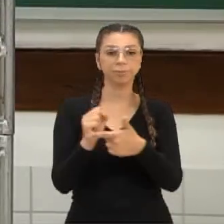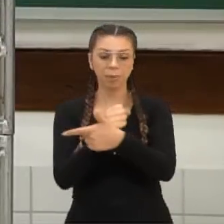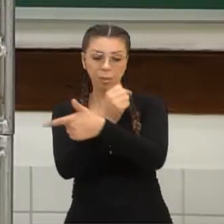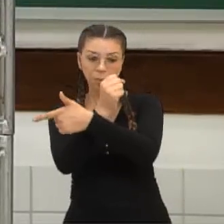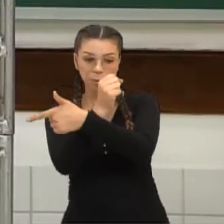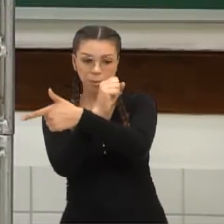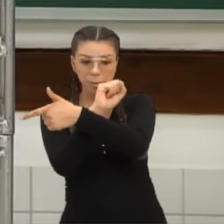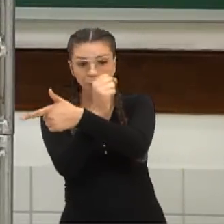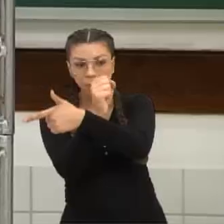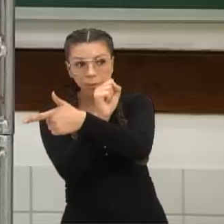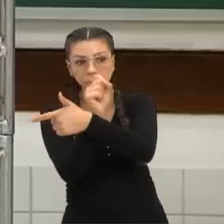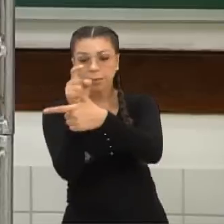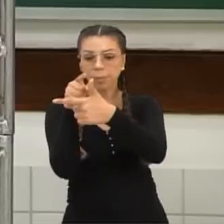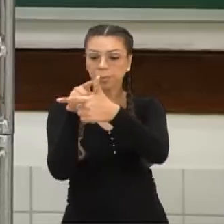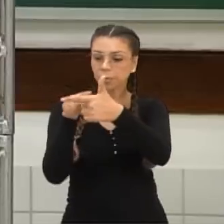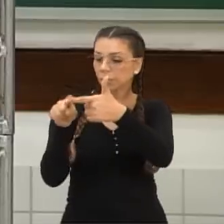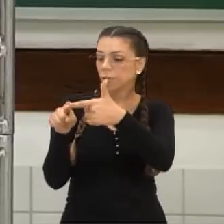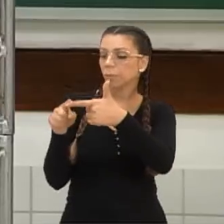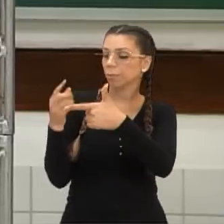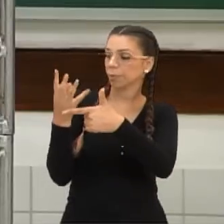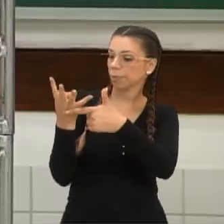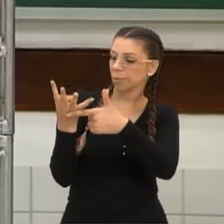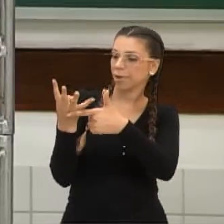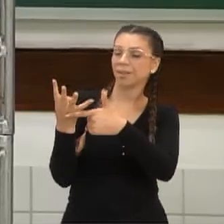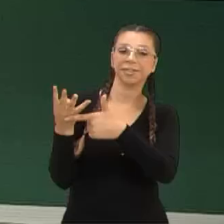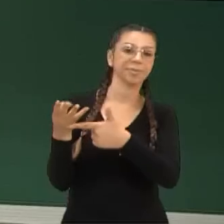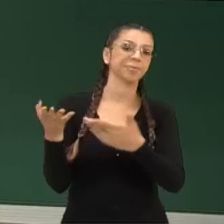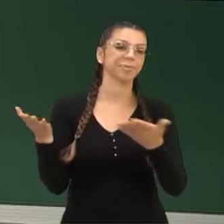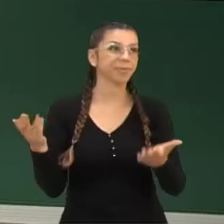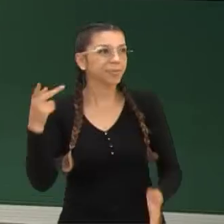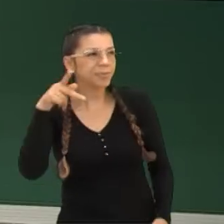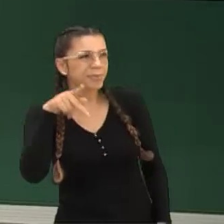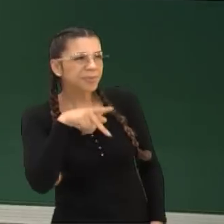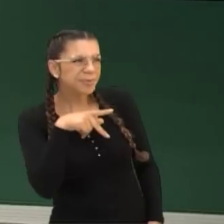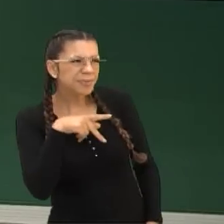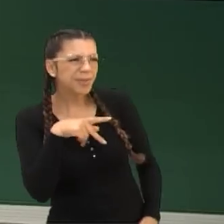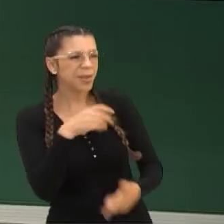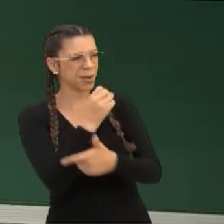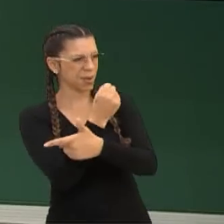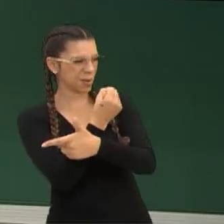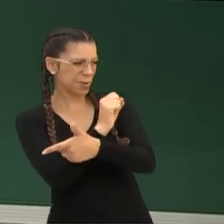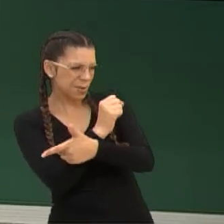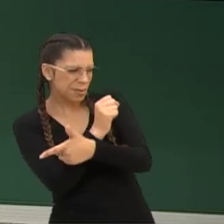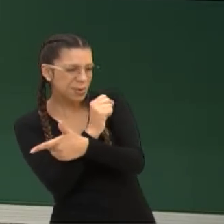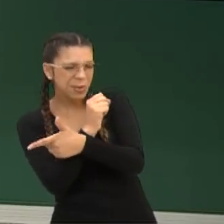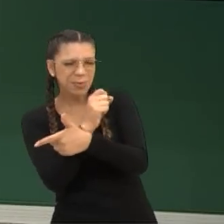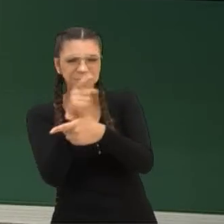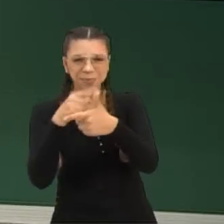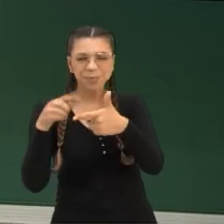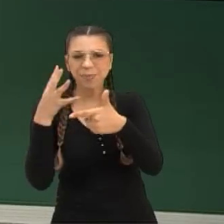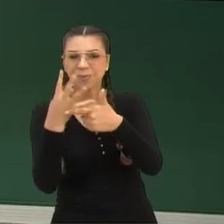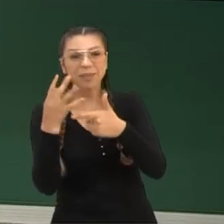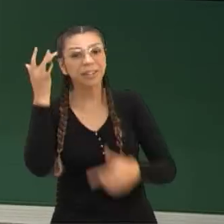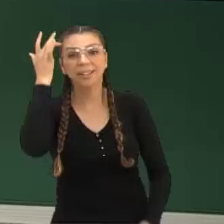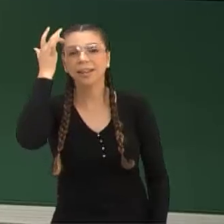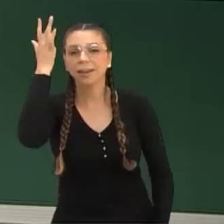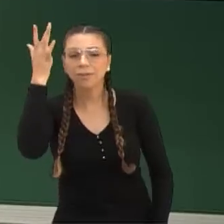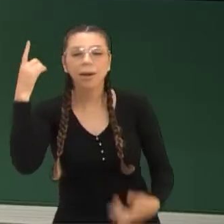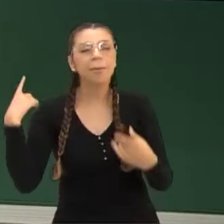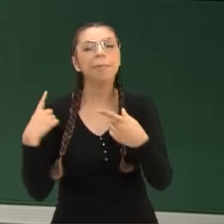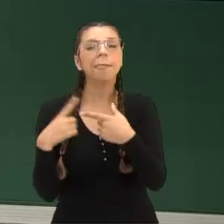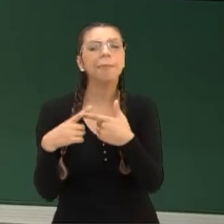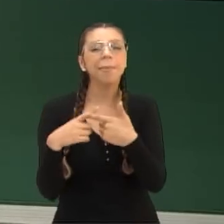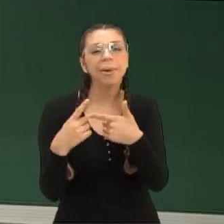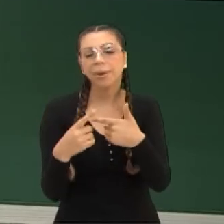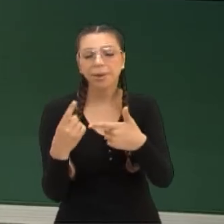dividido por 4? Ai, professora, 8 dividido por 4 fica fácil, porque o 4 cabe